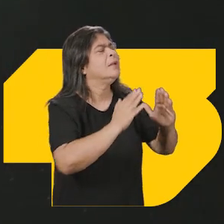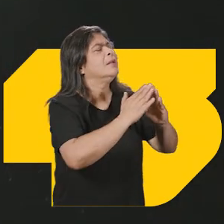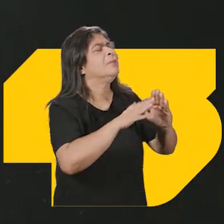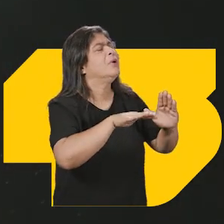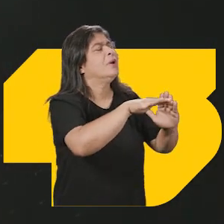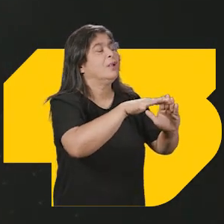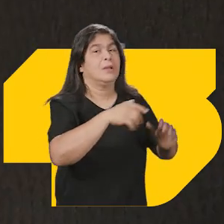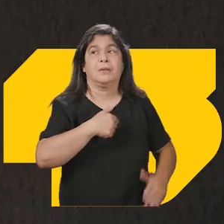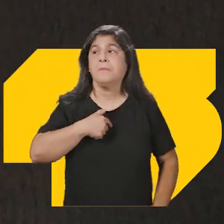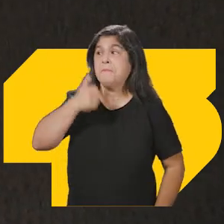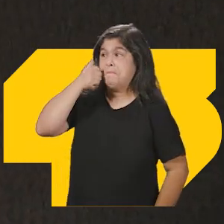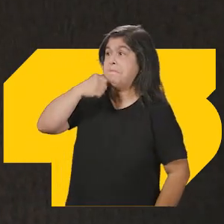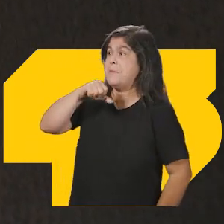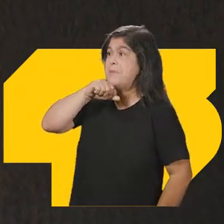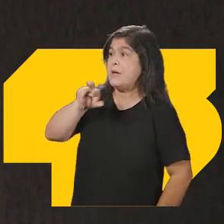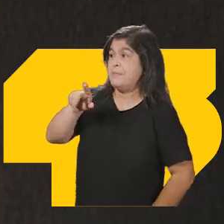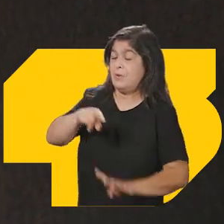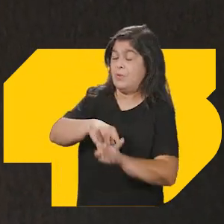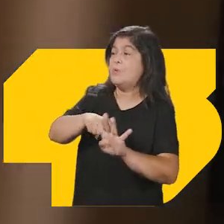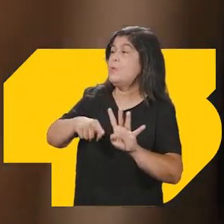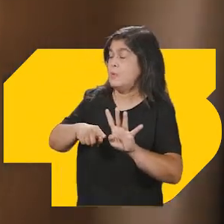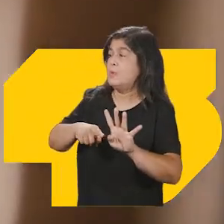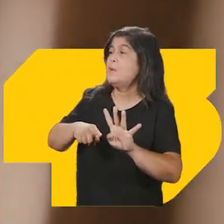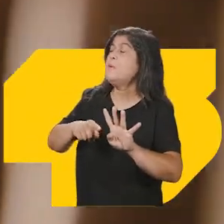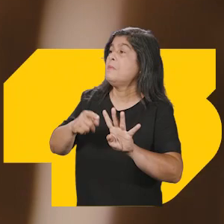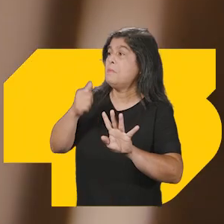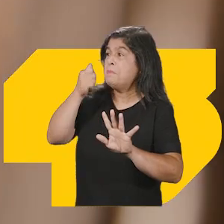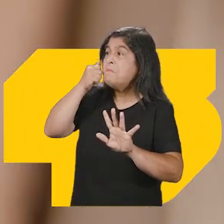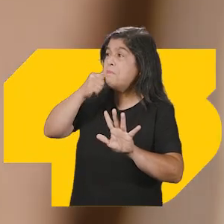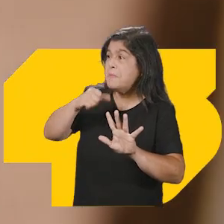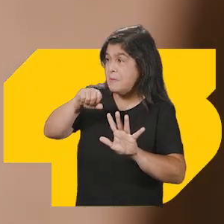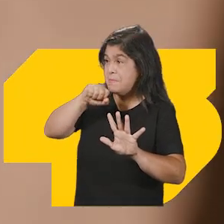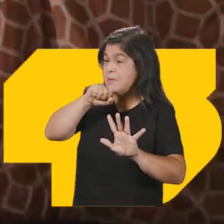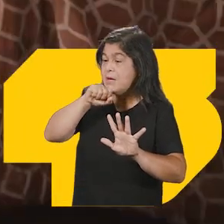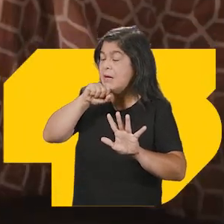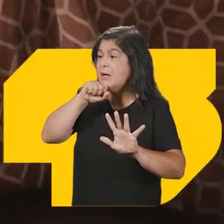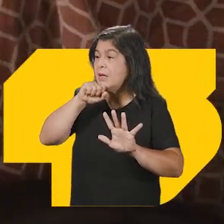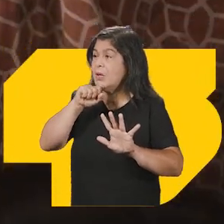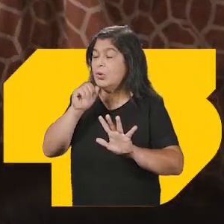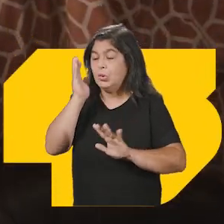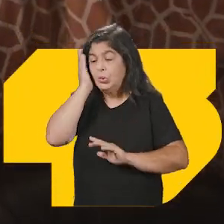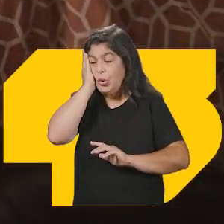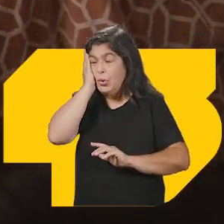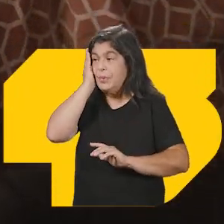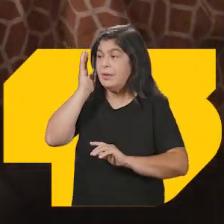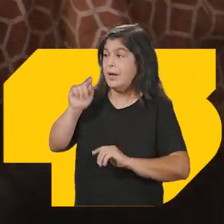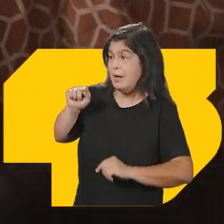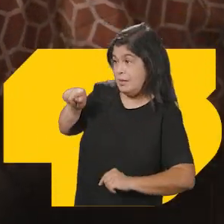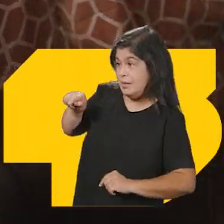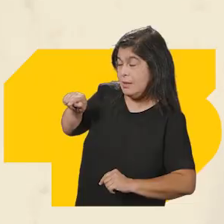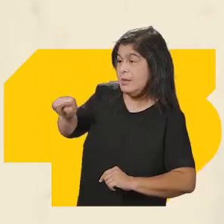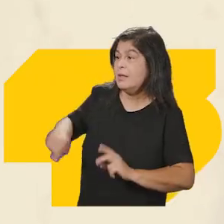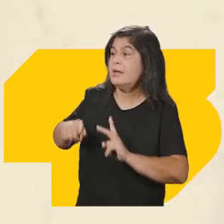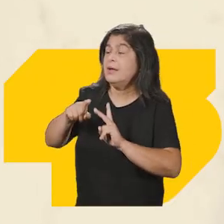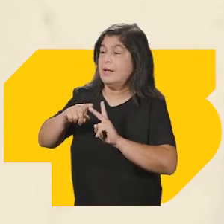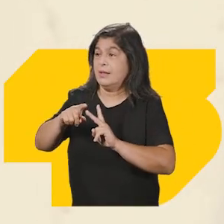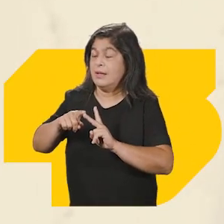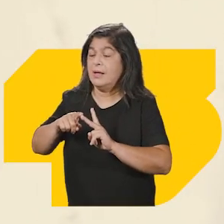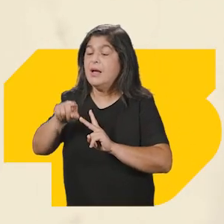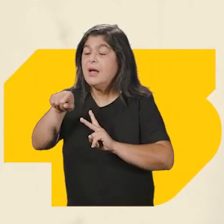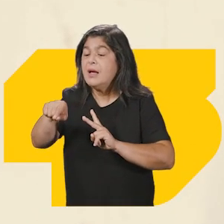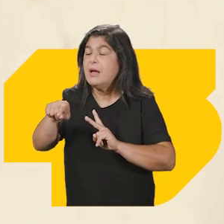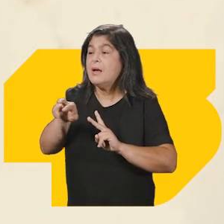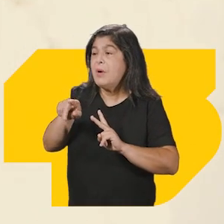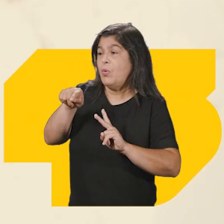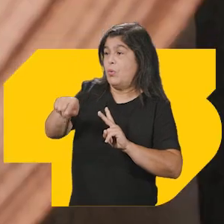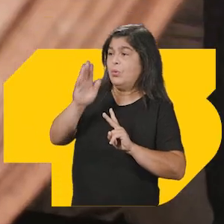Tu mora com quem aqui? Eu moro com a minha mãe e com meus 4 irmãos. Minha mãe e o meu irmão e meu padrasto pequenininho dormem aqui. Aqui é onde